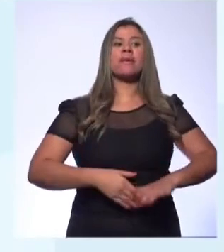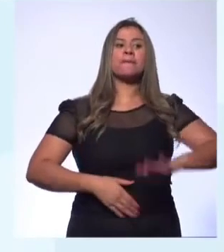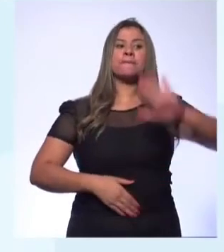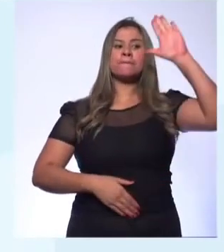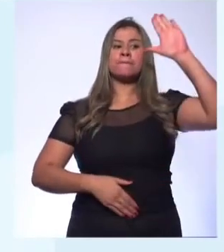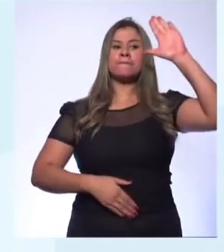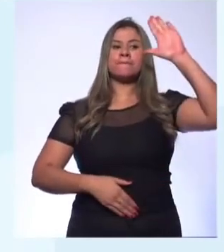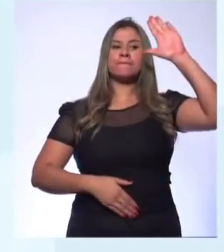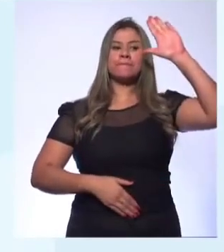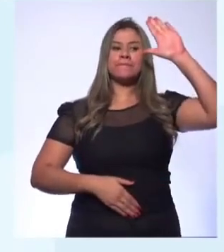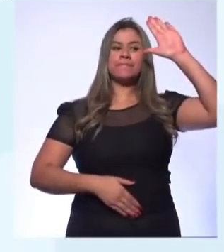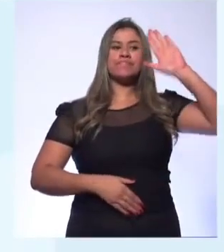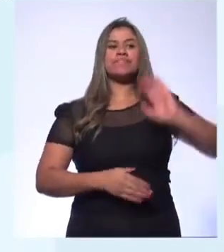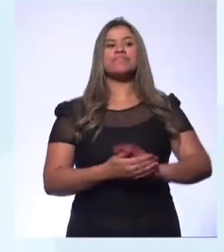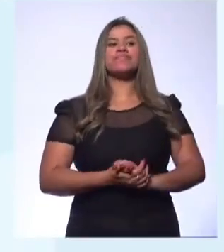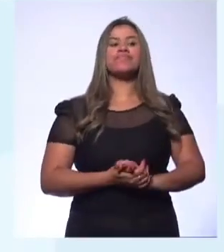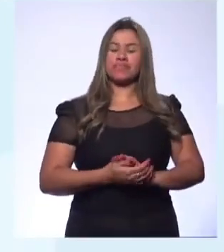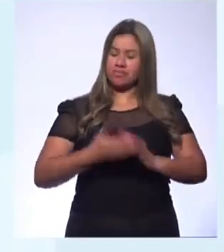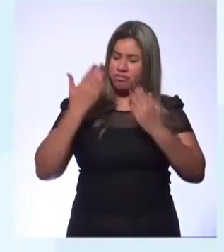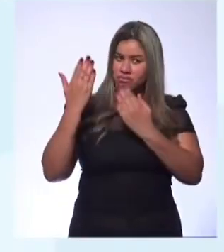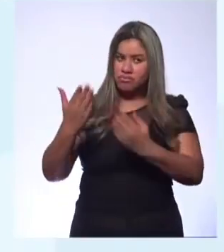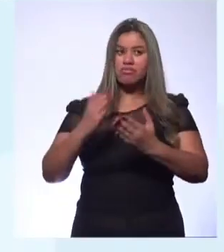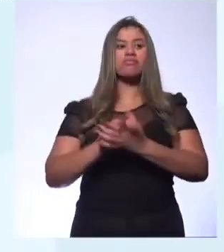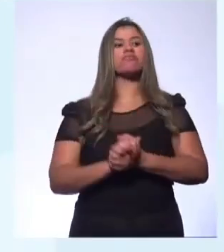É preciso que em